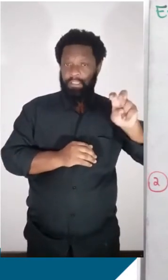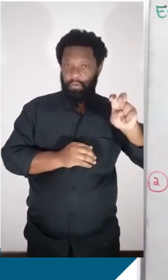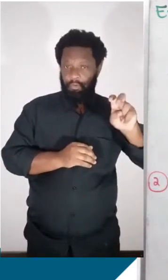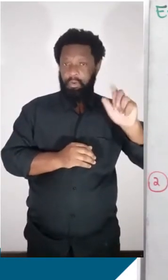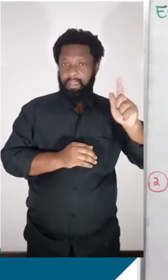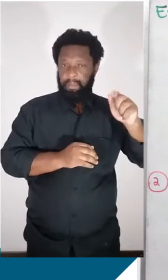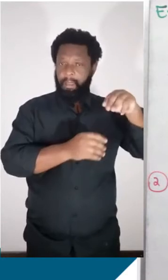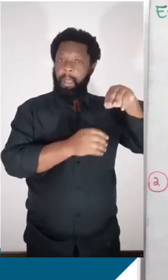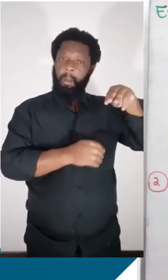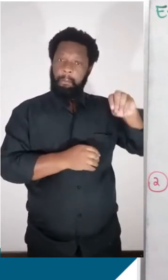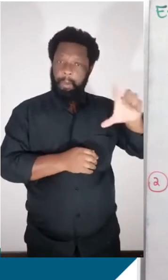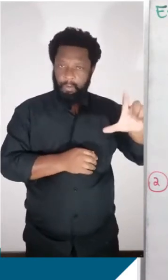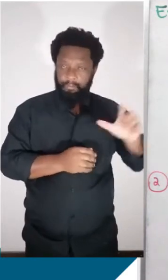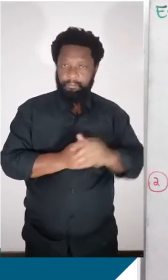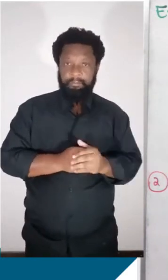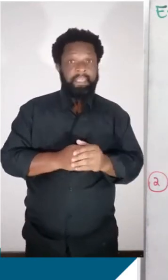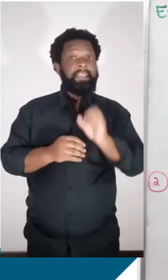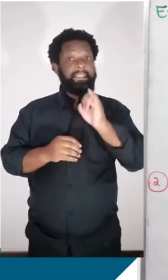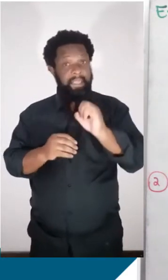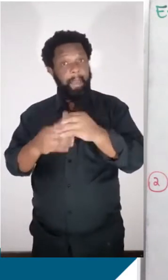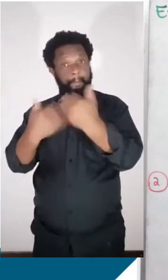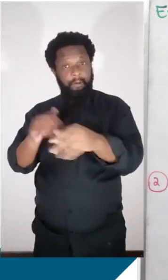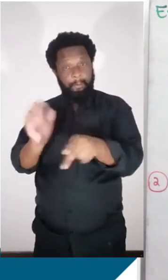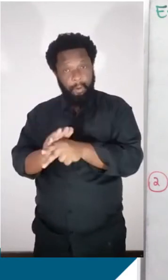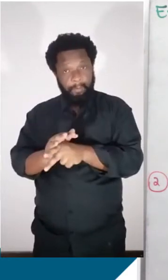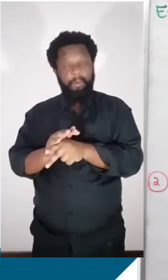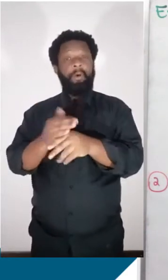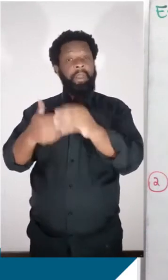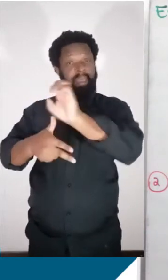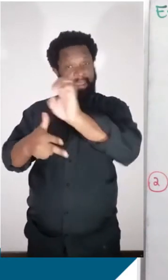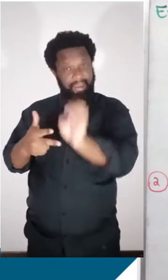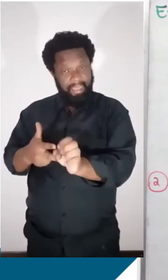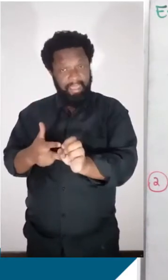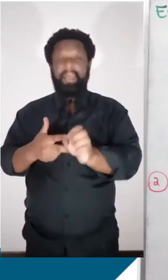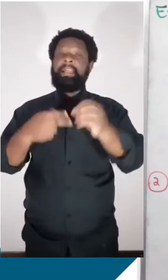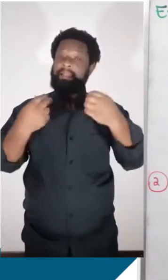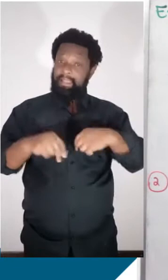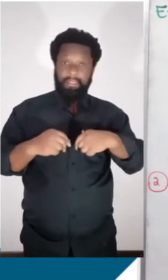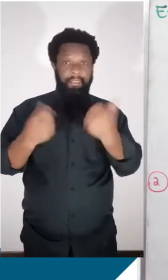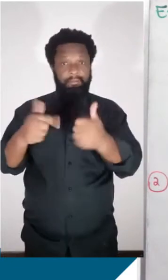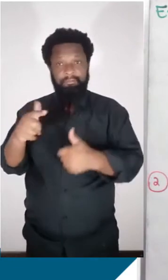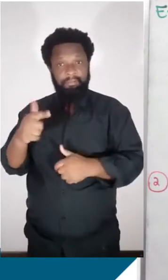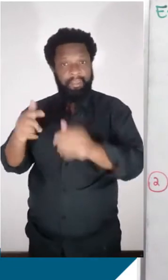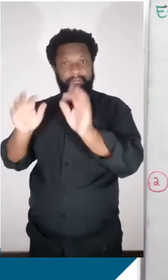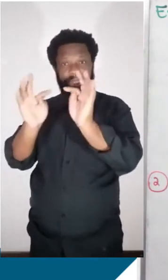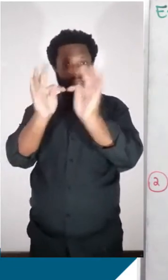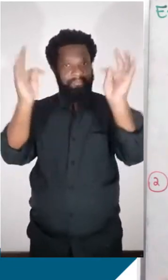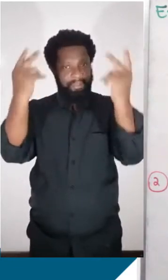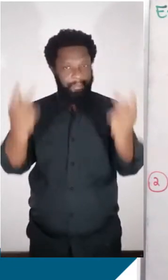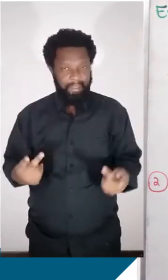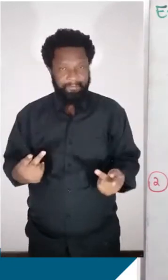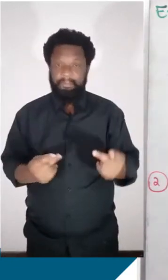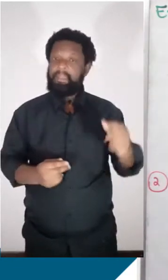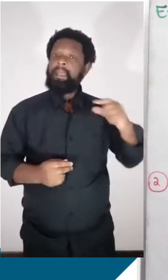mol e 32 gramas por mol, respectivamente. Se a questão é do Enem, ele vai te dar as massas molares, porque a prova do Enem não tem tabela. Tem